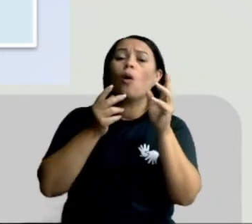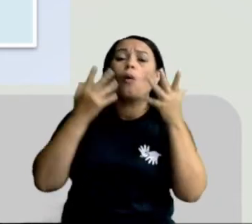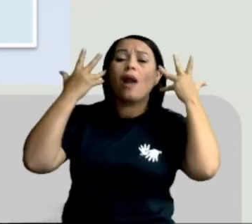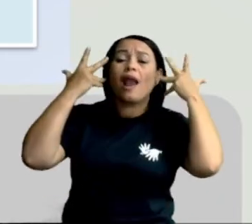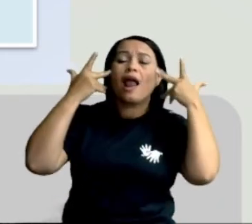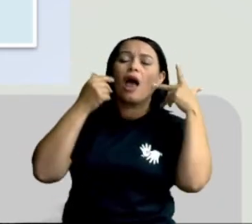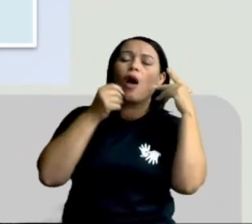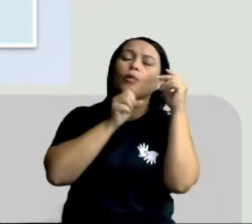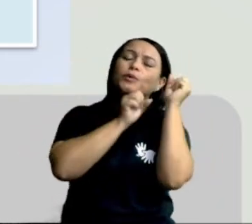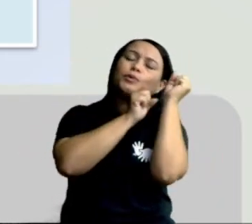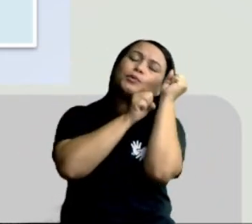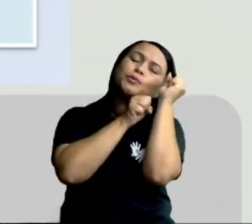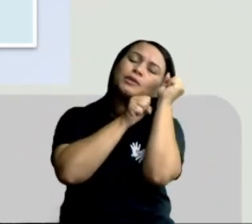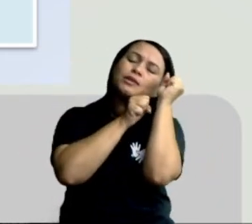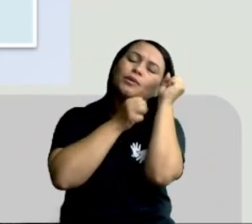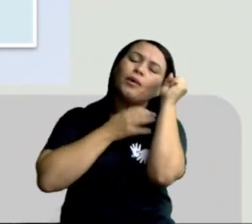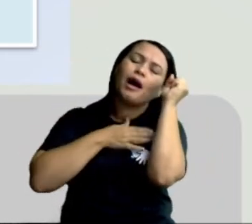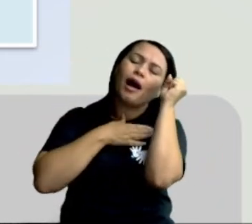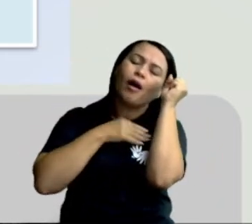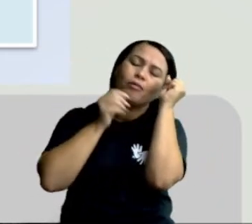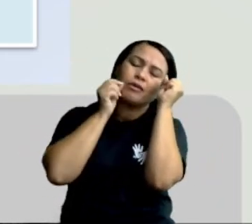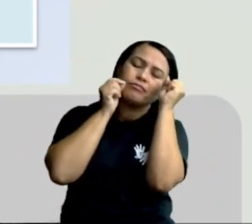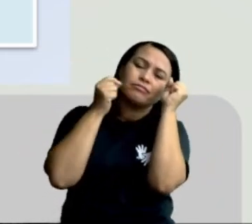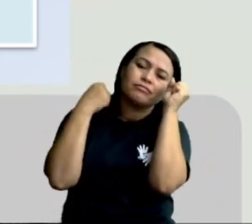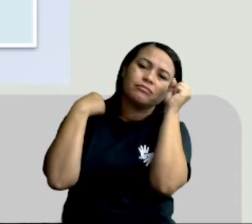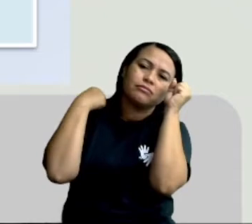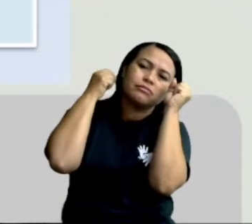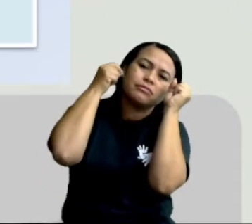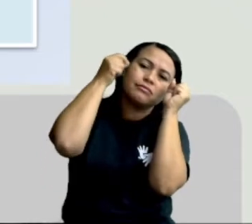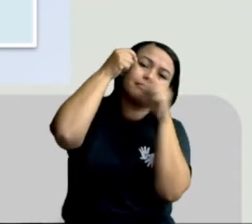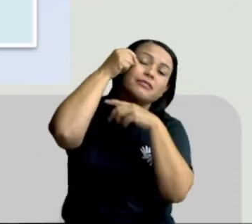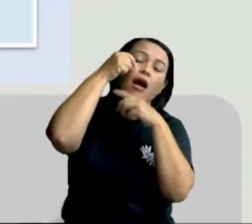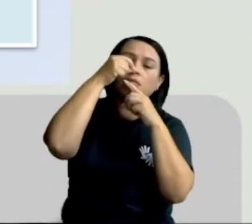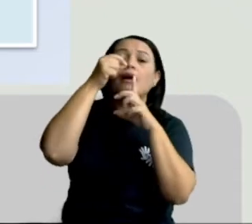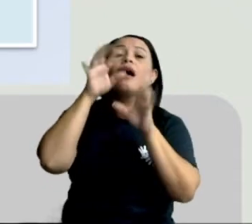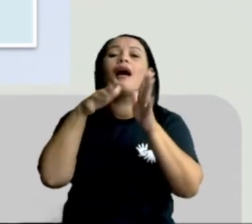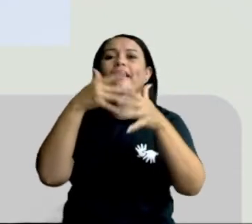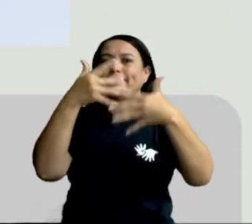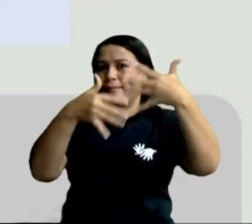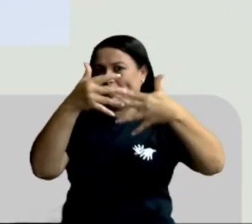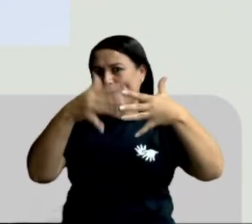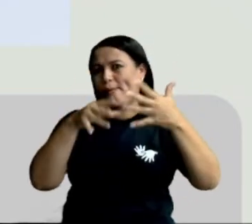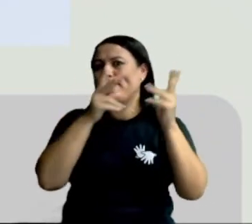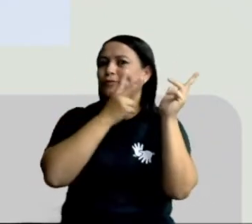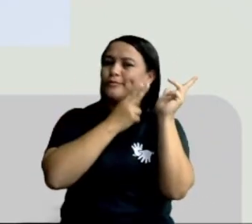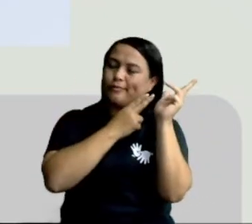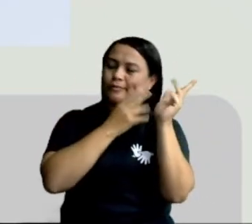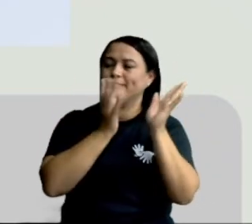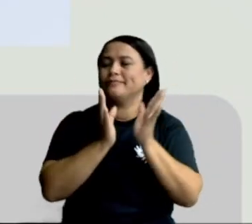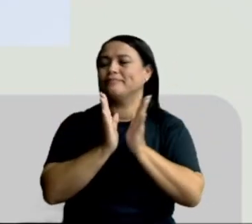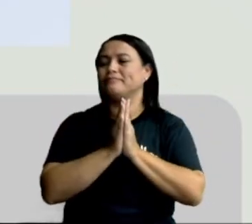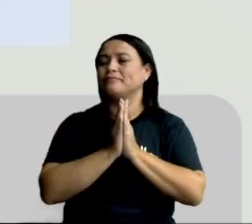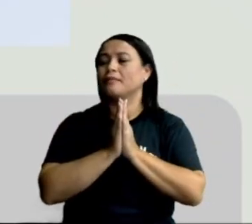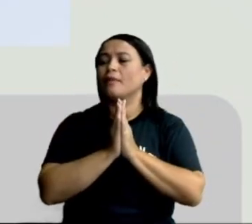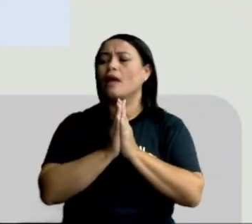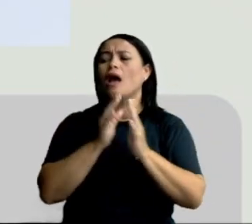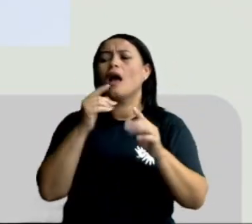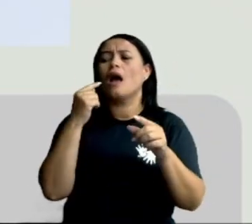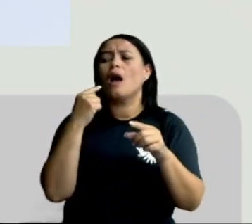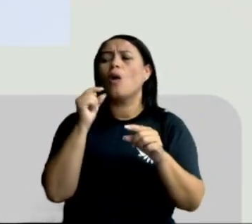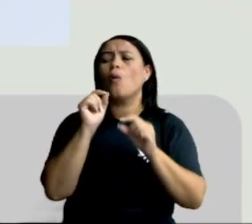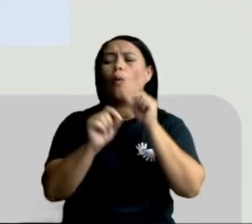dormindo sossegado e de repente apareceu aquele ratinho lá e atrapalhou o sono. O que